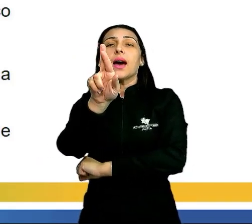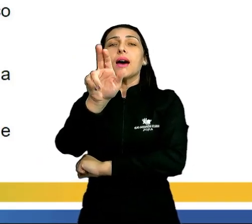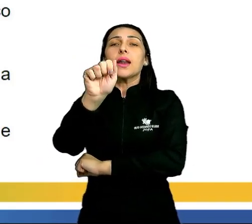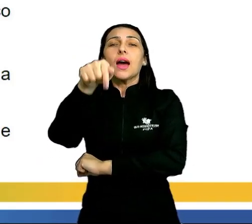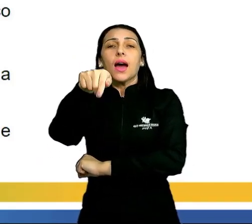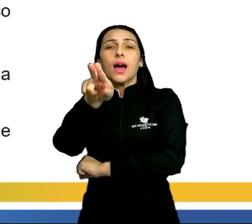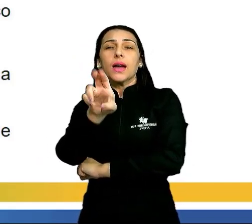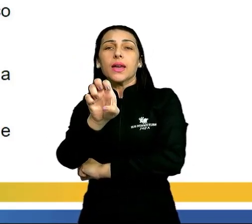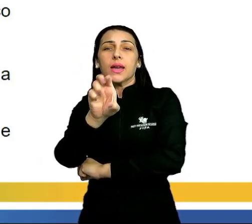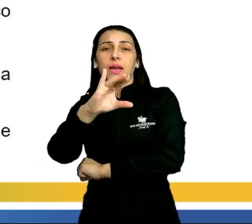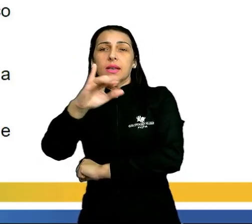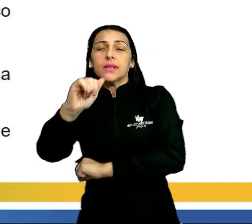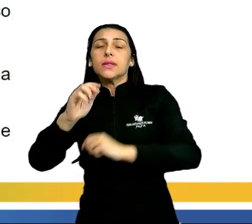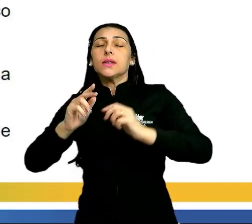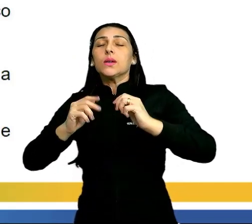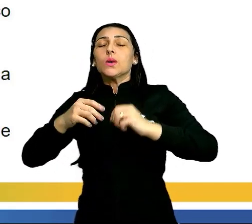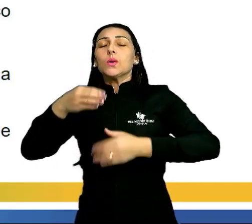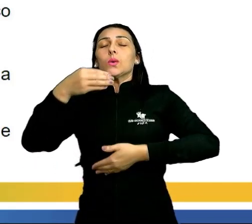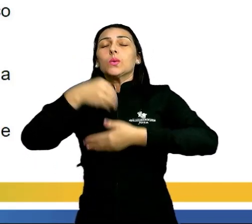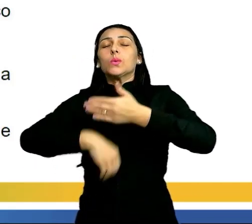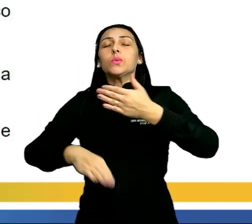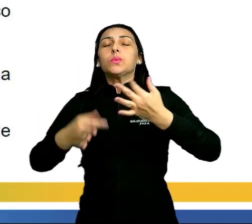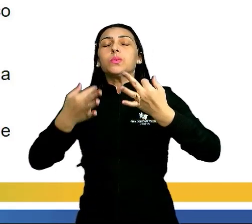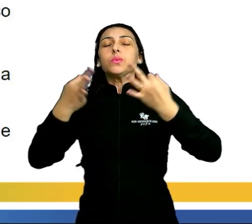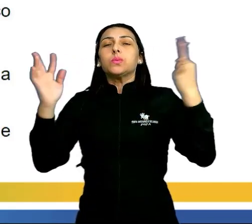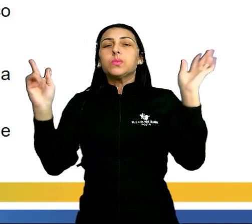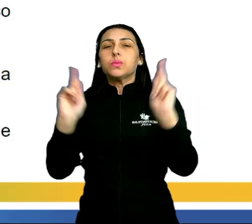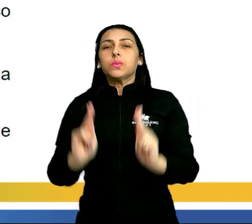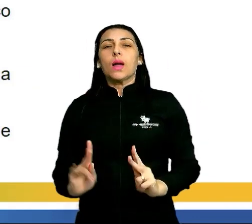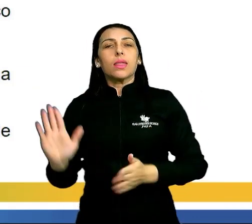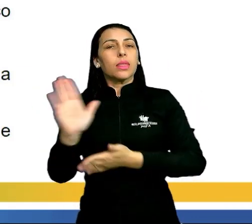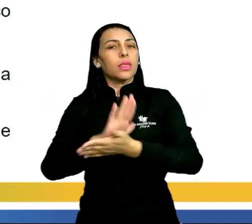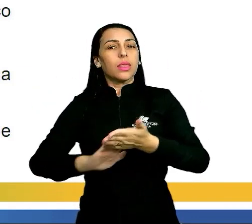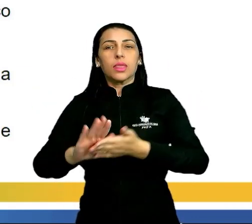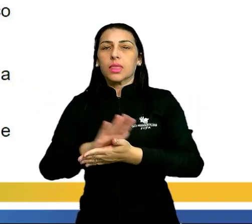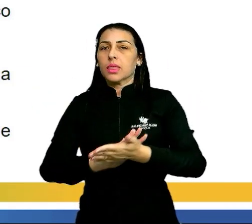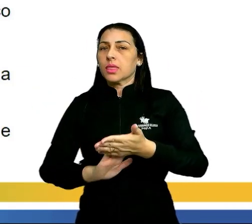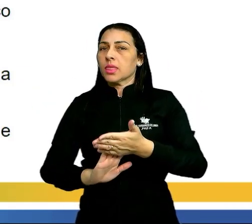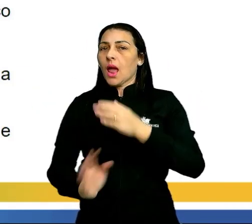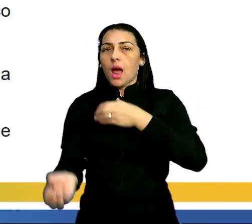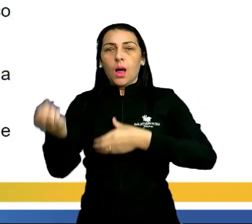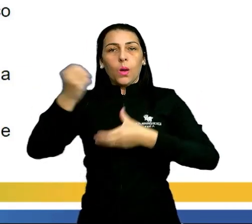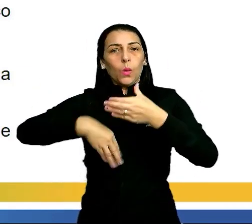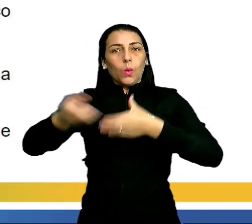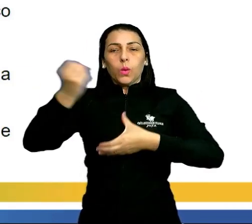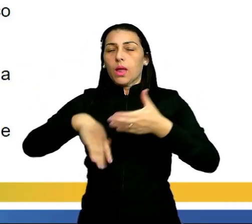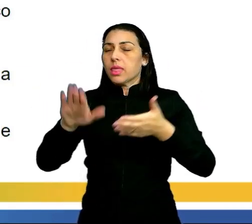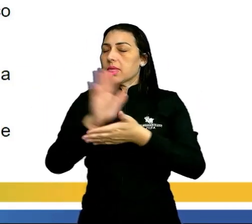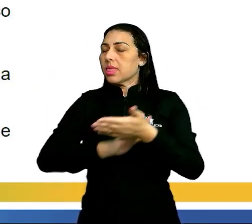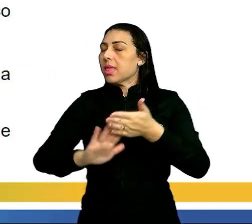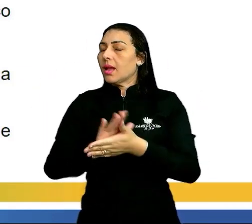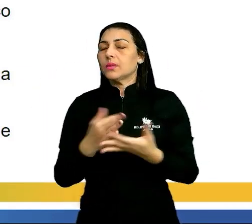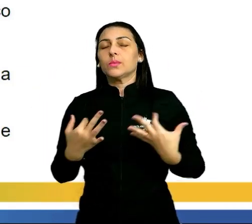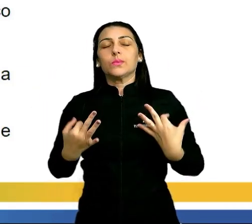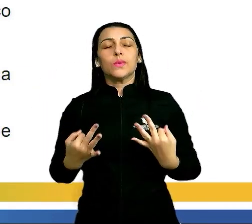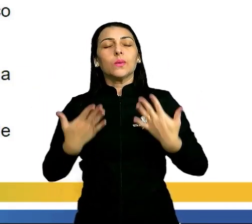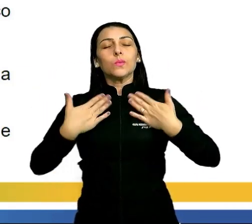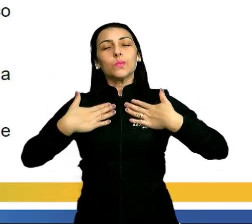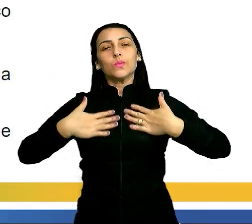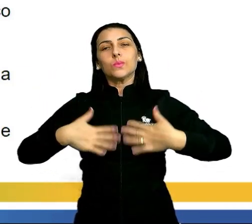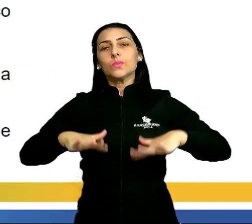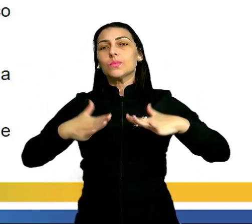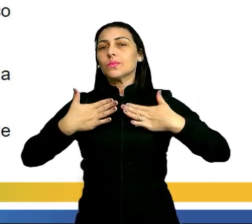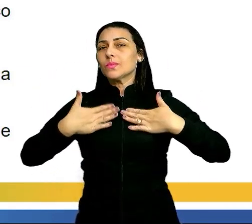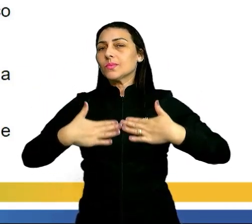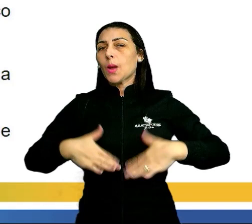o estado de paz imperturbável, aonde nada vai te tirar do sério, onde tudo vai te deixar tranquilo,